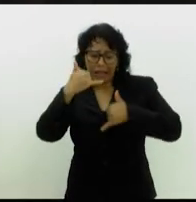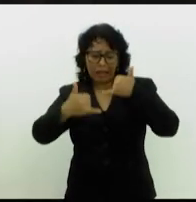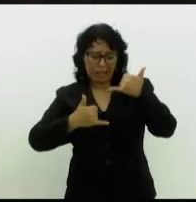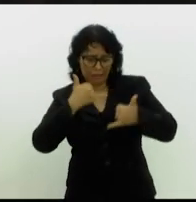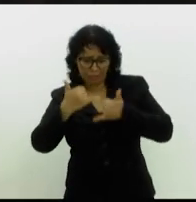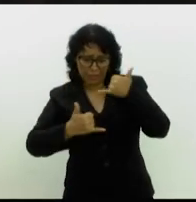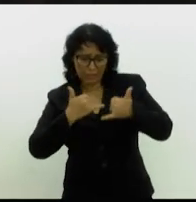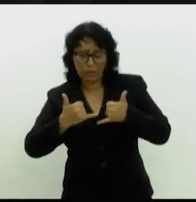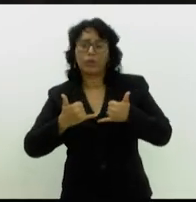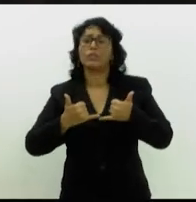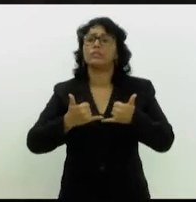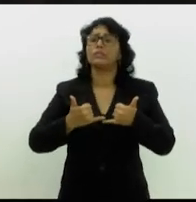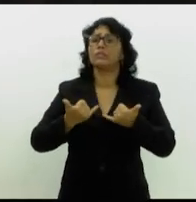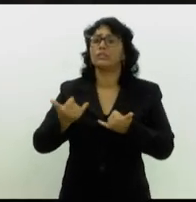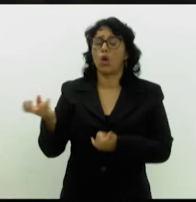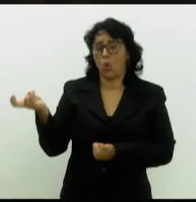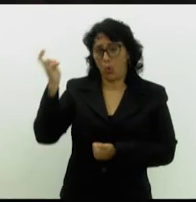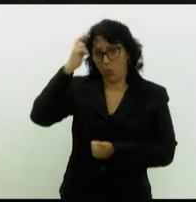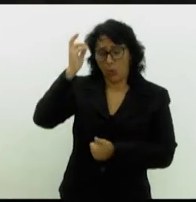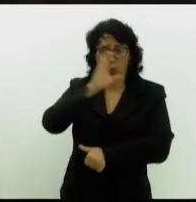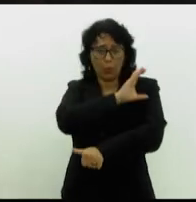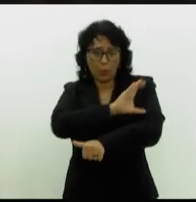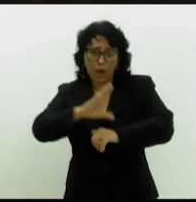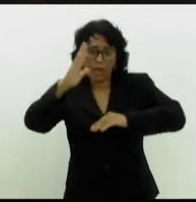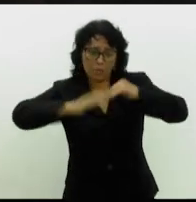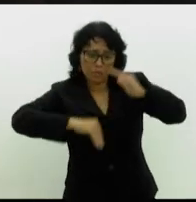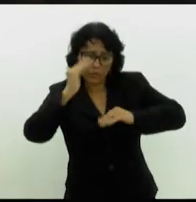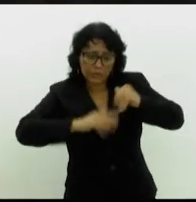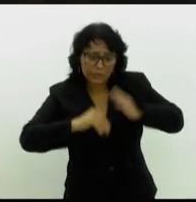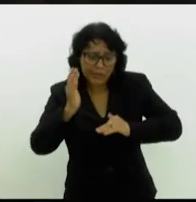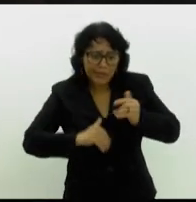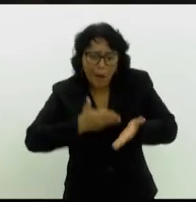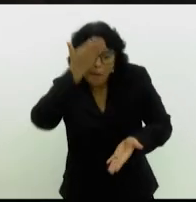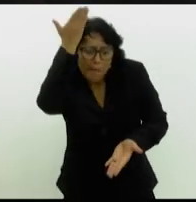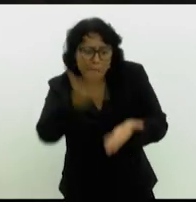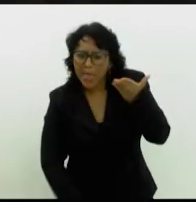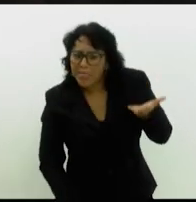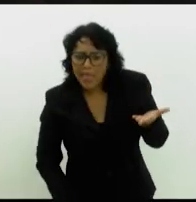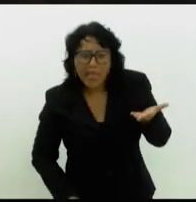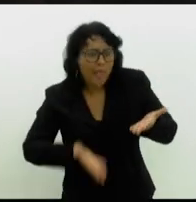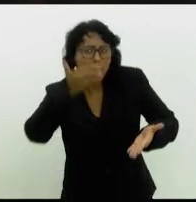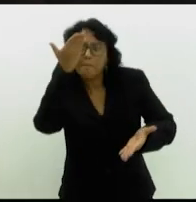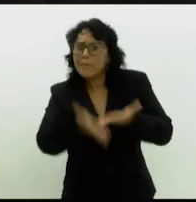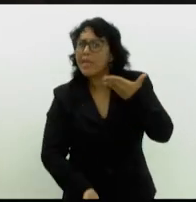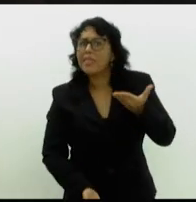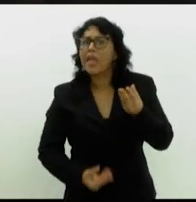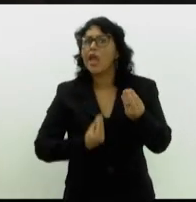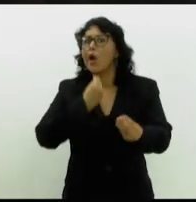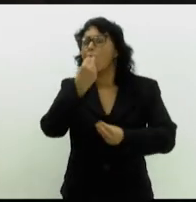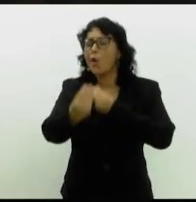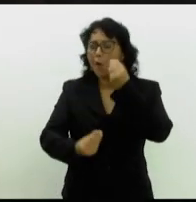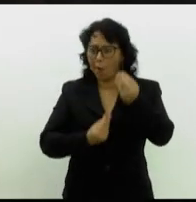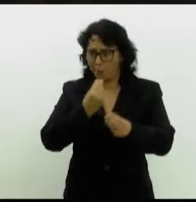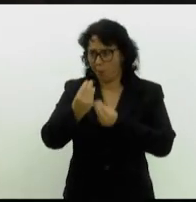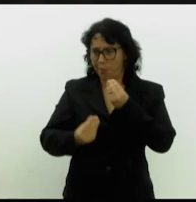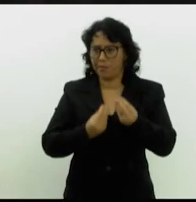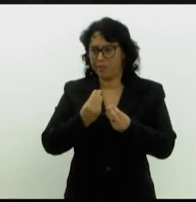Não é justo que esses animadores culturais não ten a garantia de finalização para sua aposentadoria